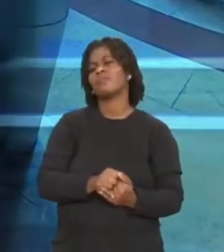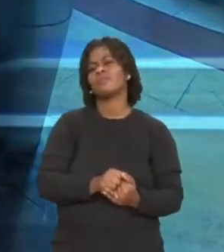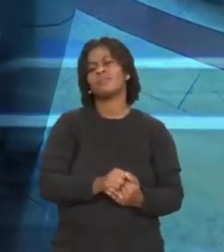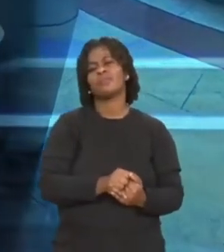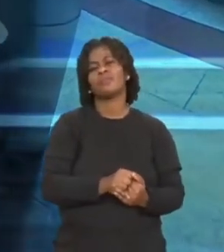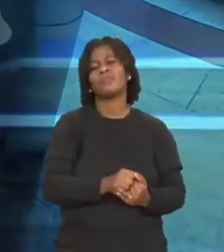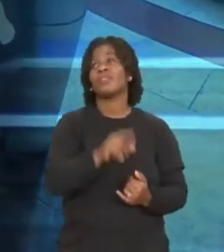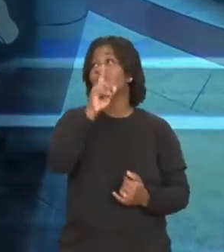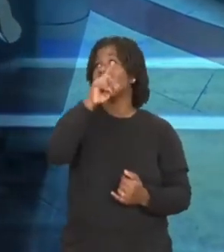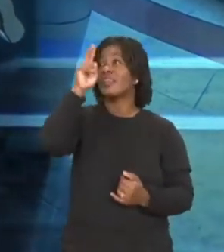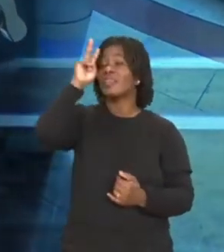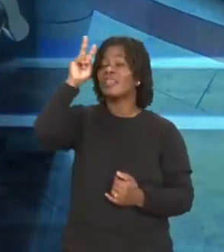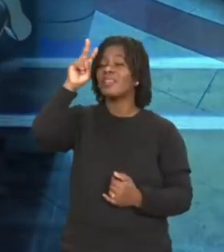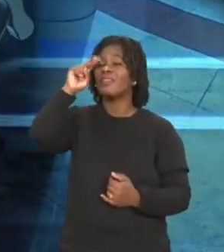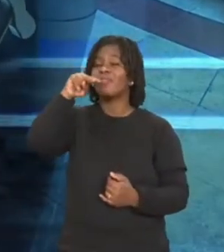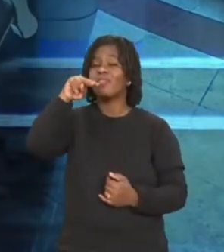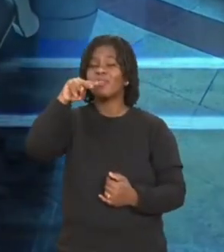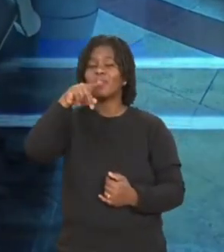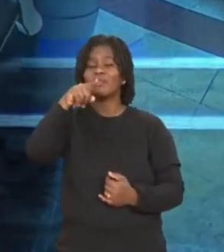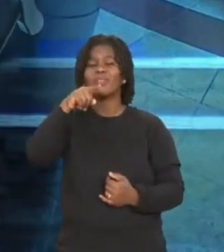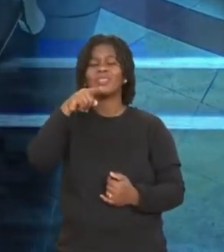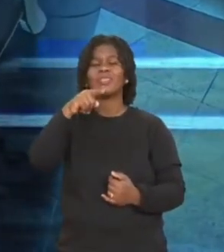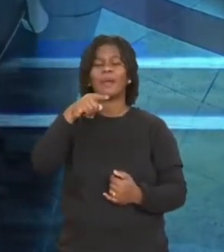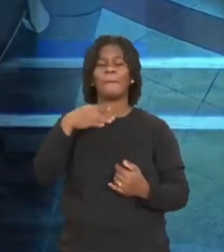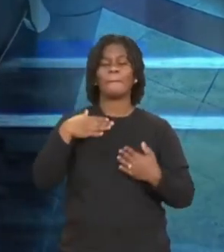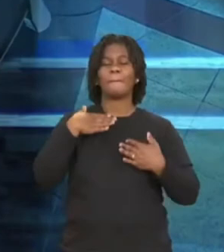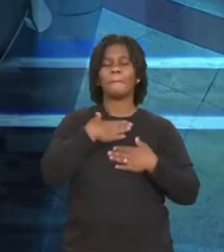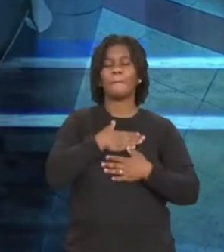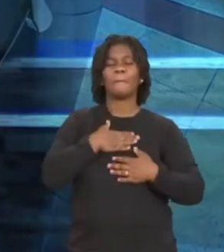Ele viu quando você tomou o banho hoje.